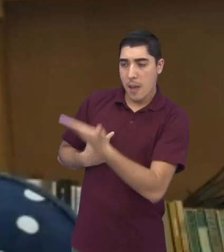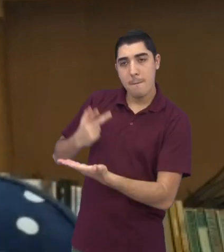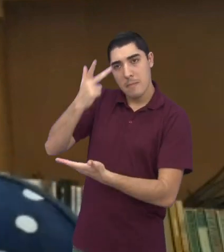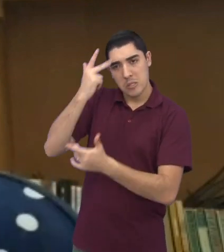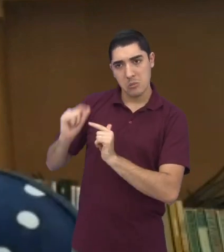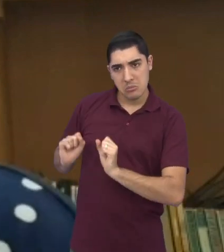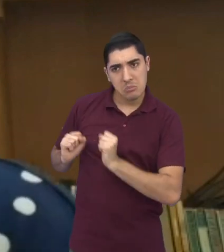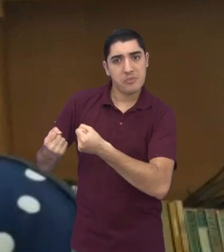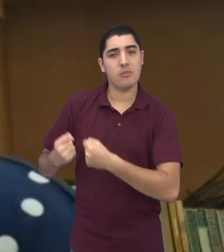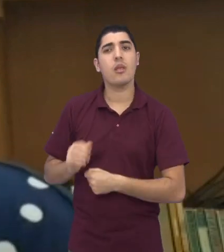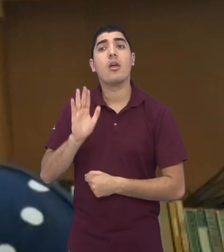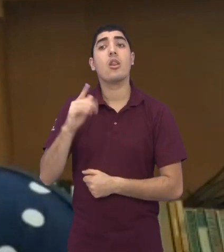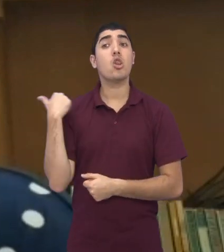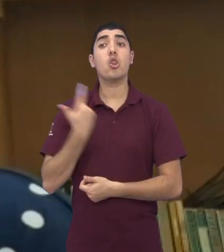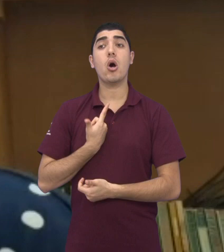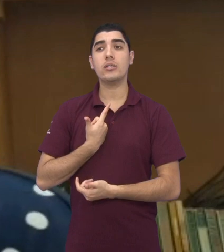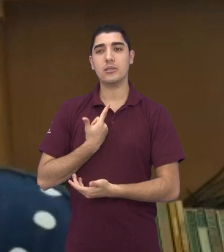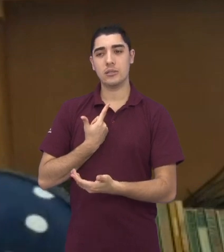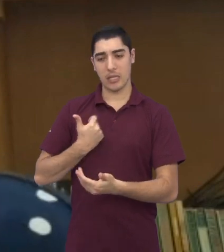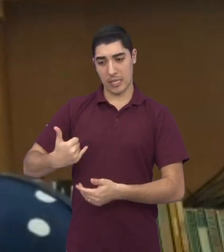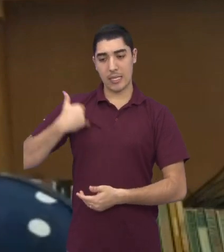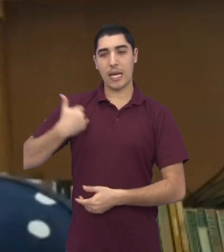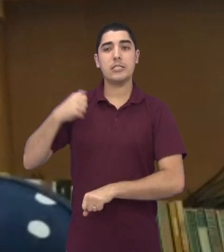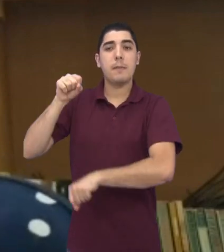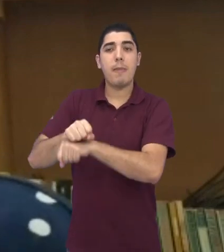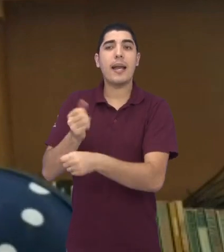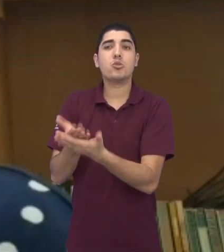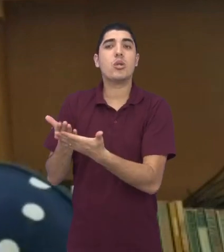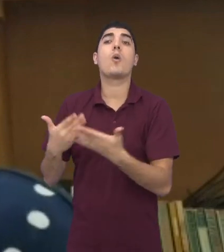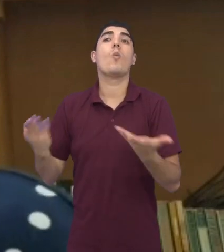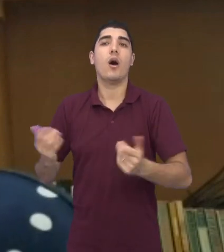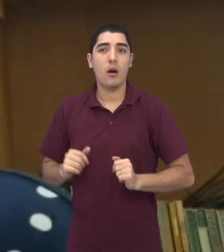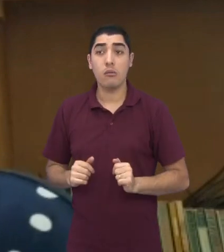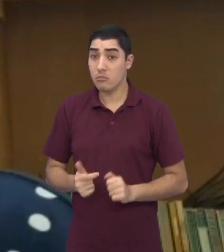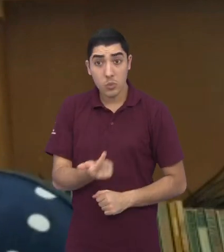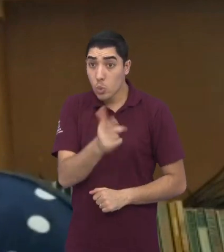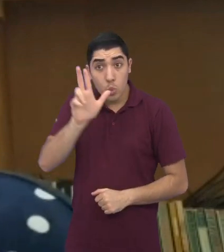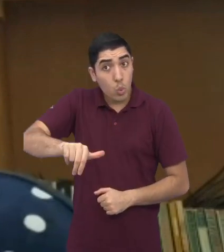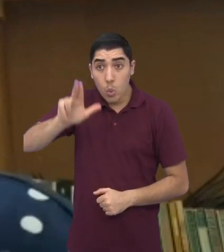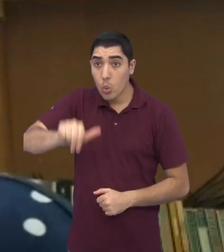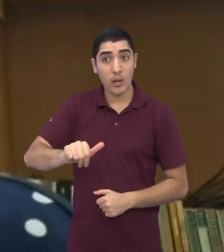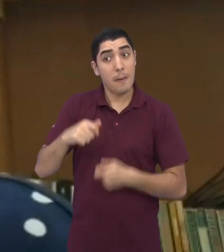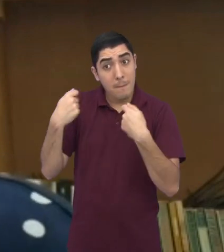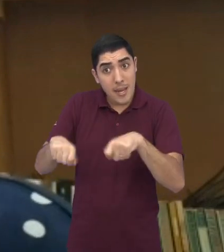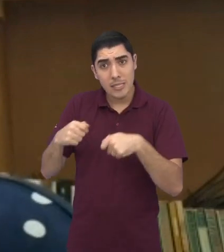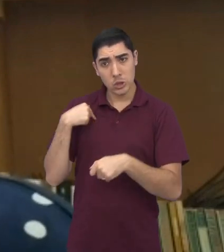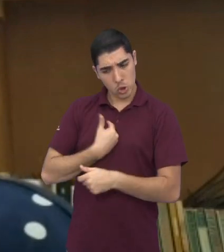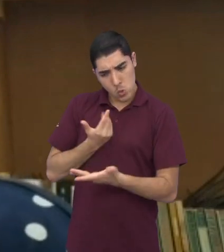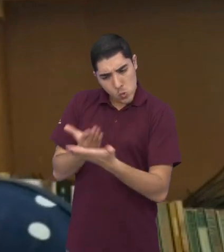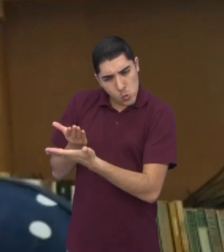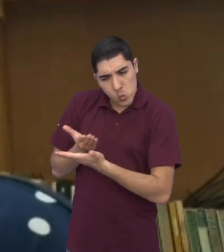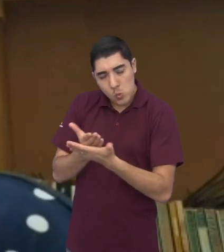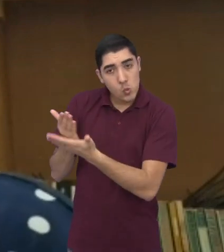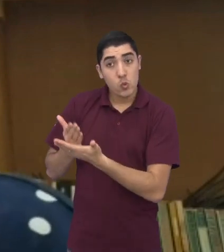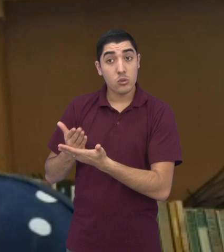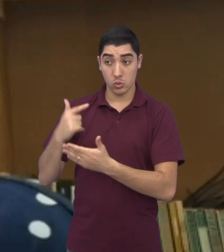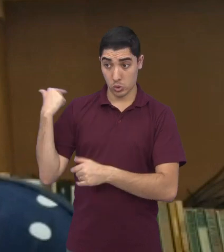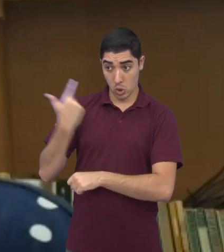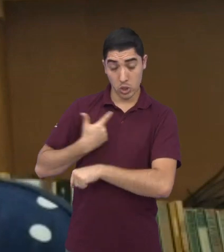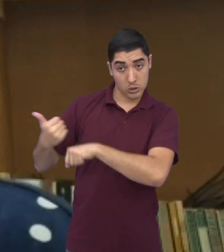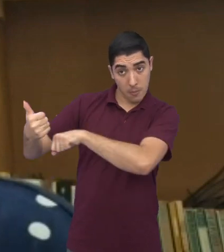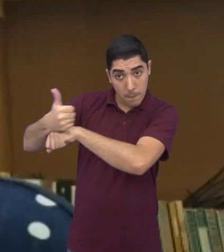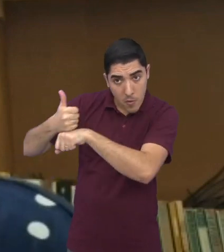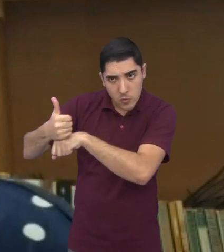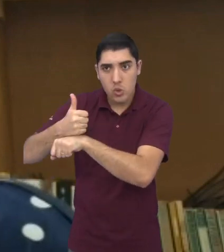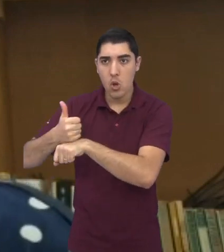que idade paramos de estudar? Nunca. Se temos ambição de conhecimento, nunca paramos de estudar. Se somos